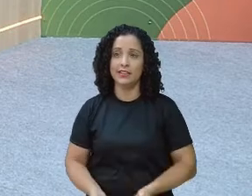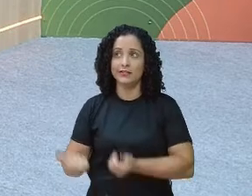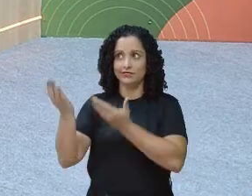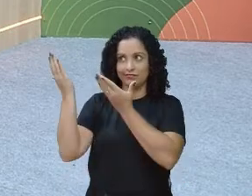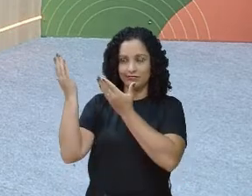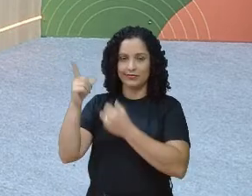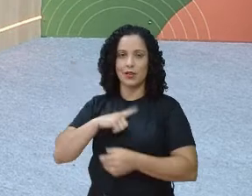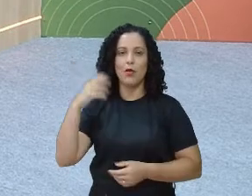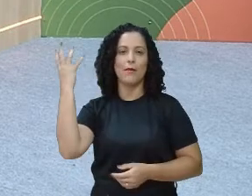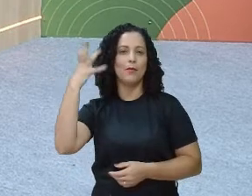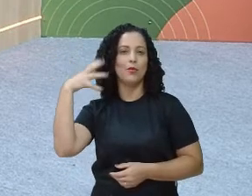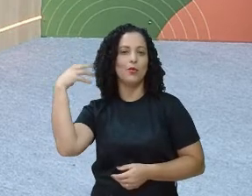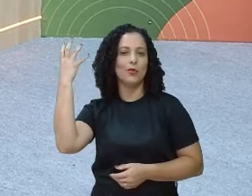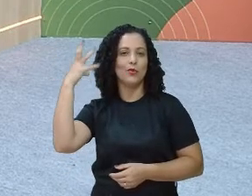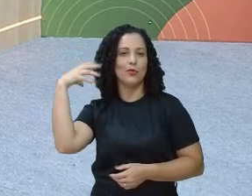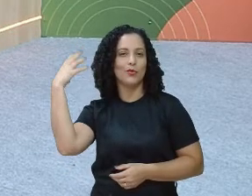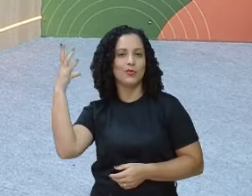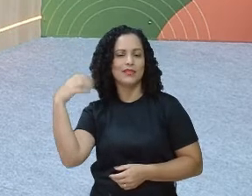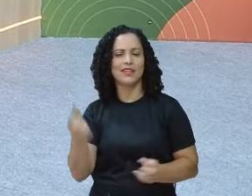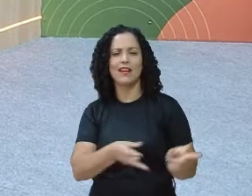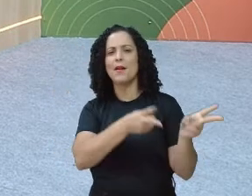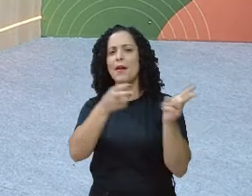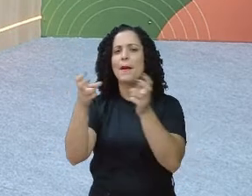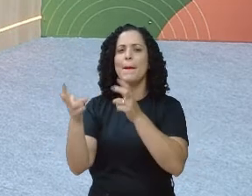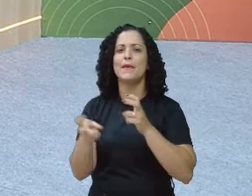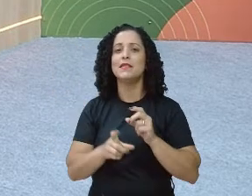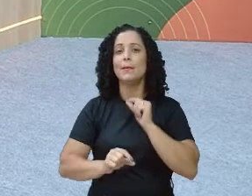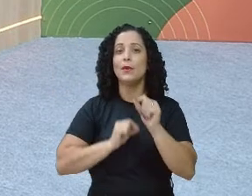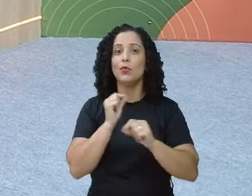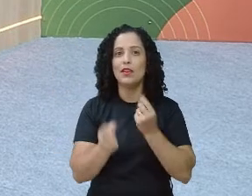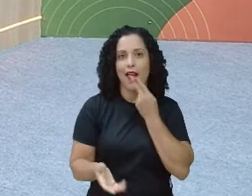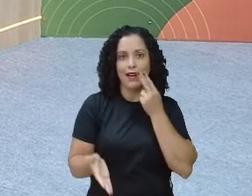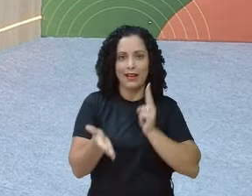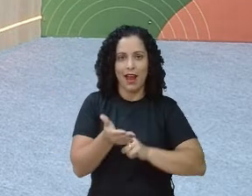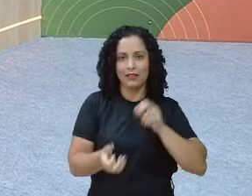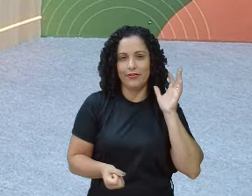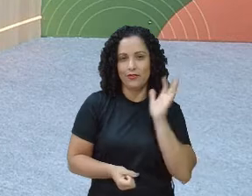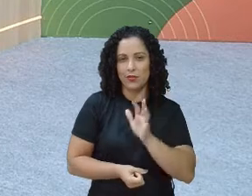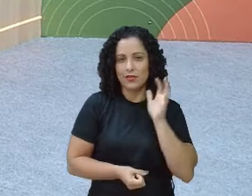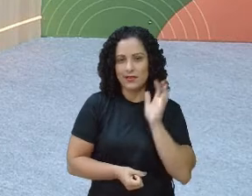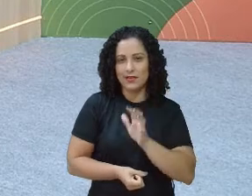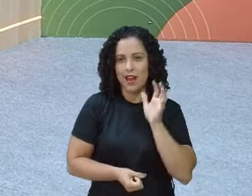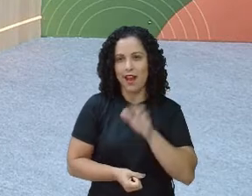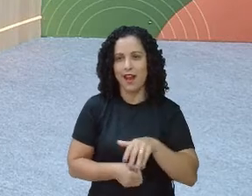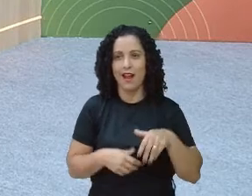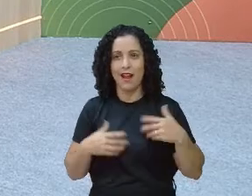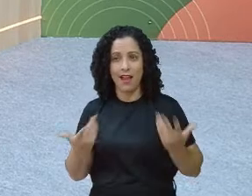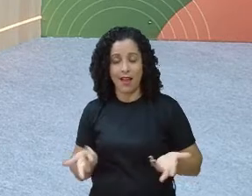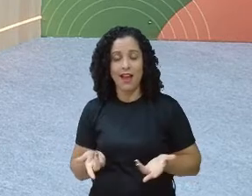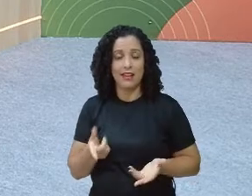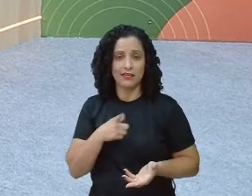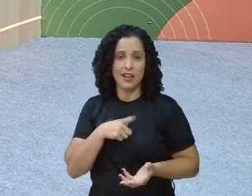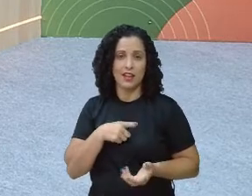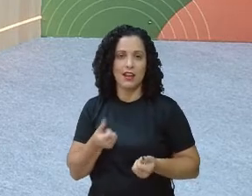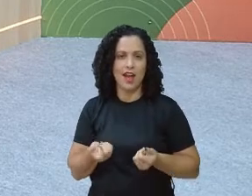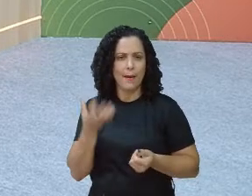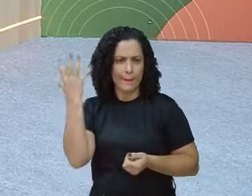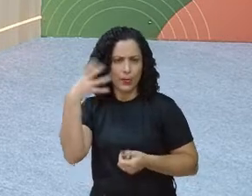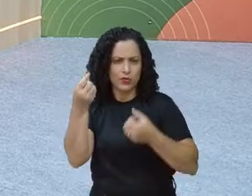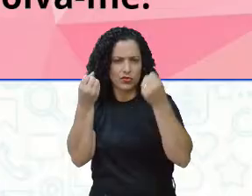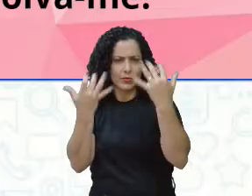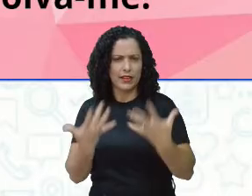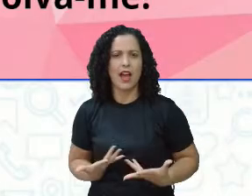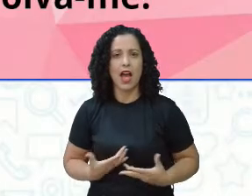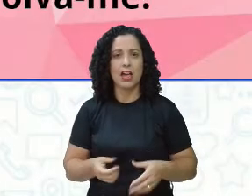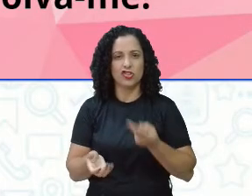Adriana Calcanhoto em que a gente consegue perceber essa influência da carta. Então, ela fala: rasgue as minhas cartas e não